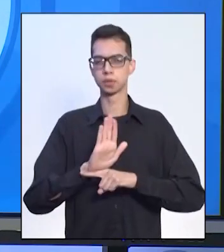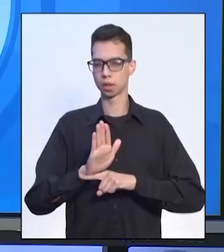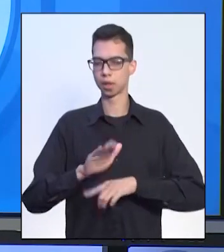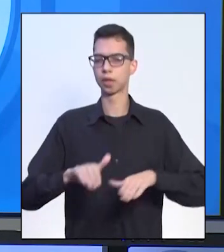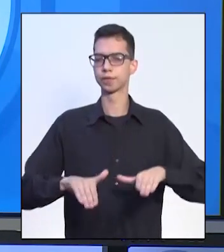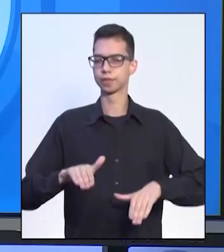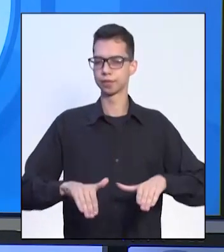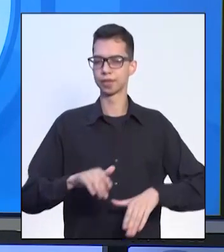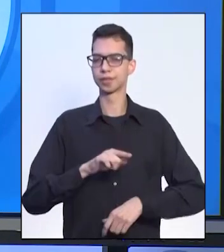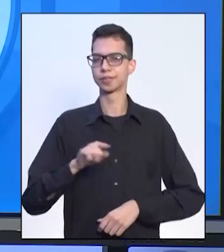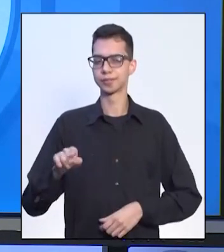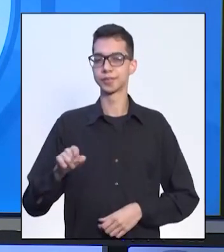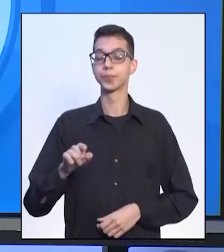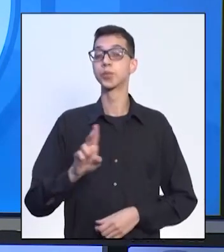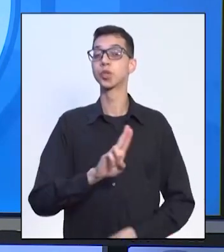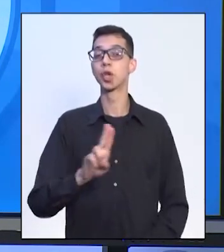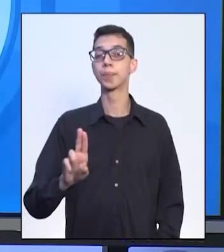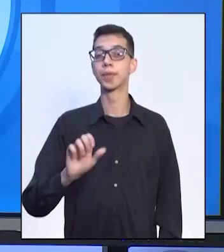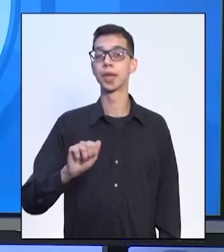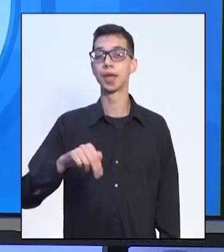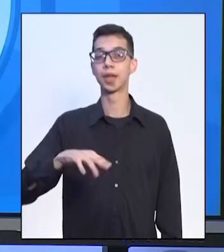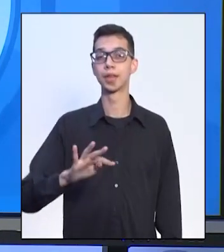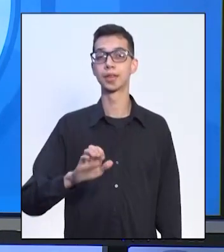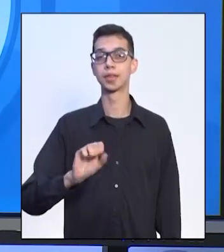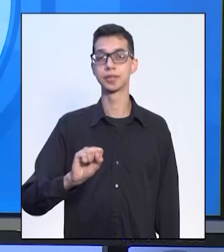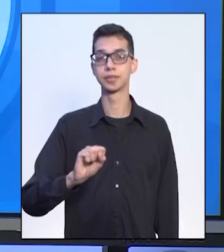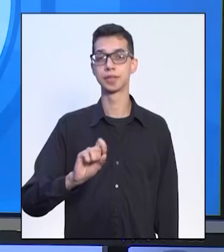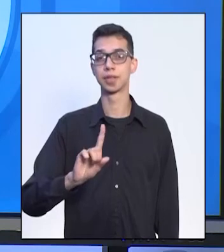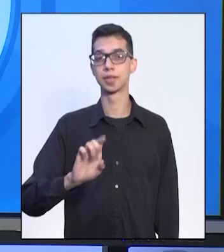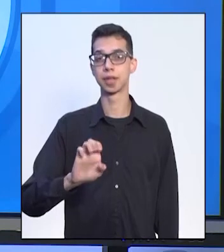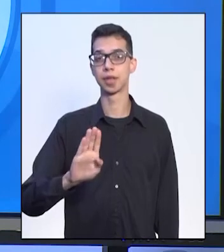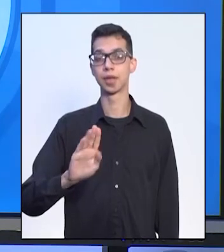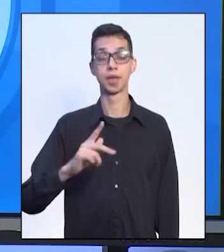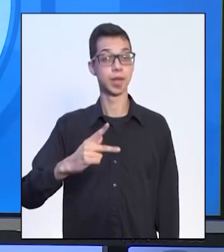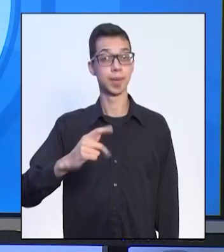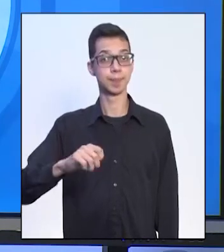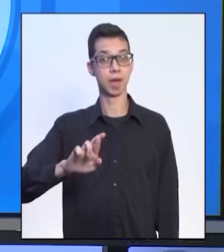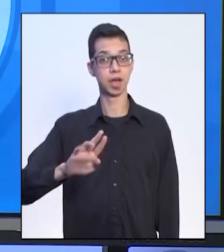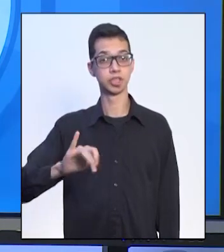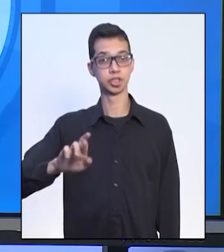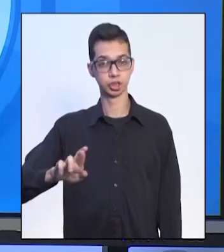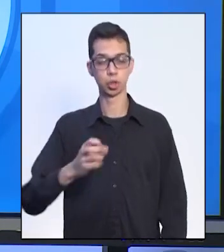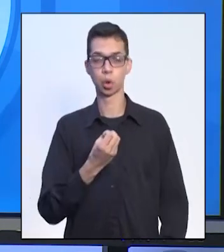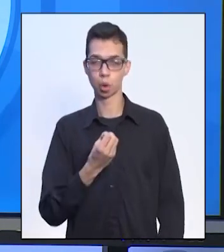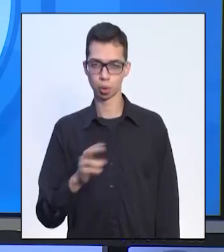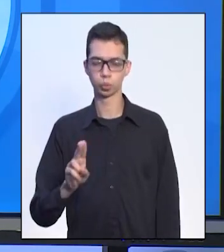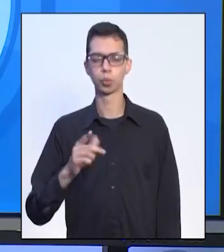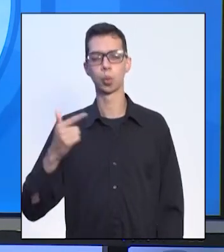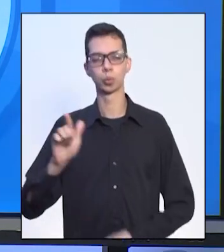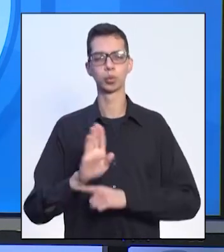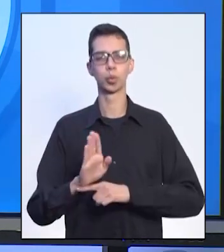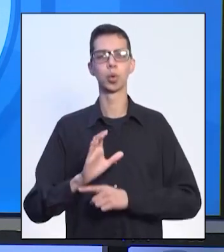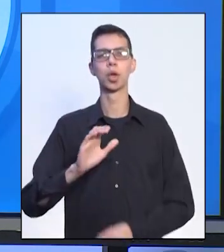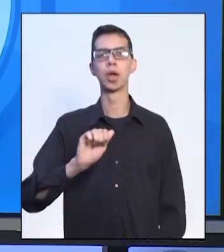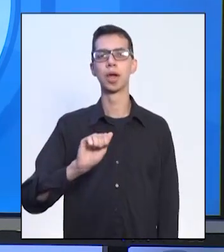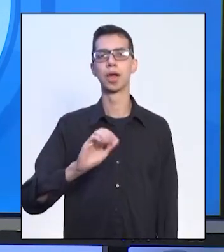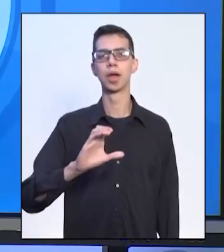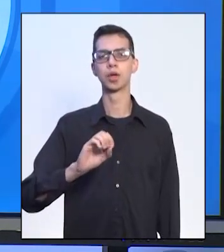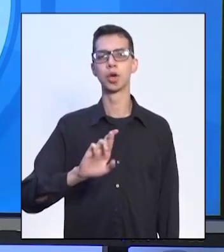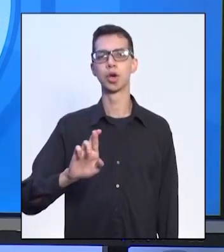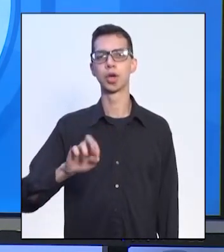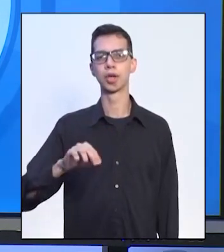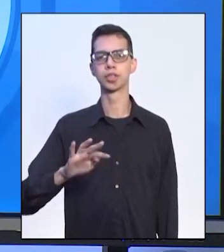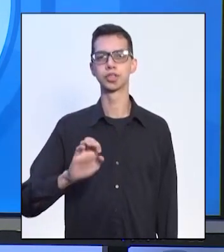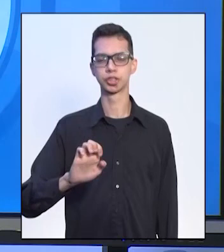de Partir, A Corrente do Bem. São filmes que, quando você assiste, eles te fazem repensar as escolhas que você faz de vida. E isso é uma contribuição